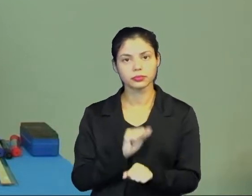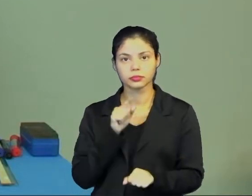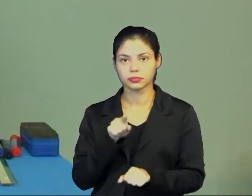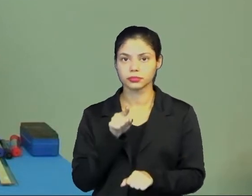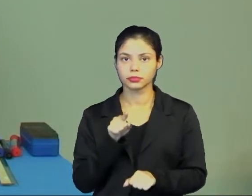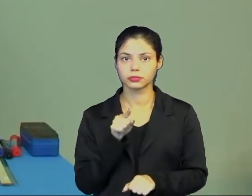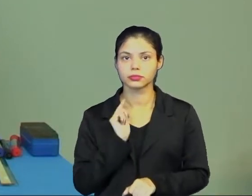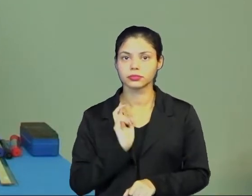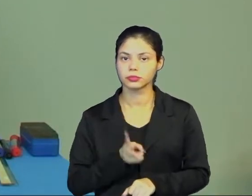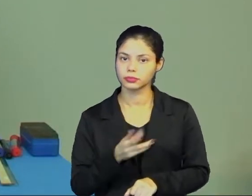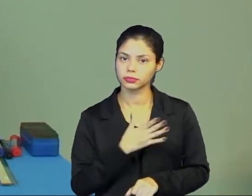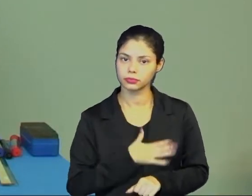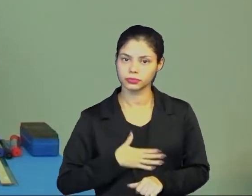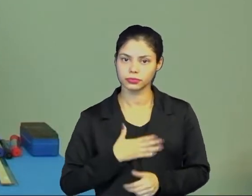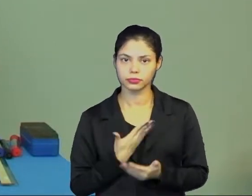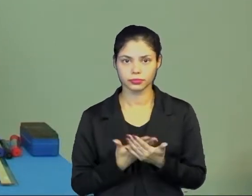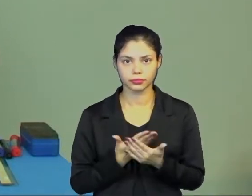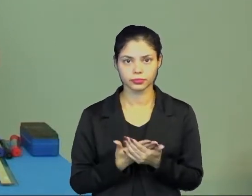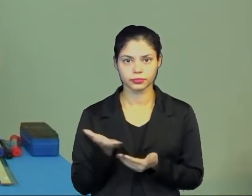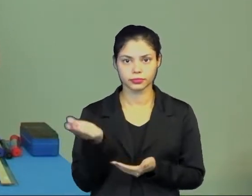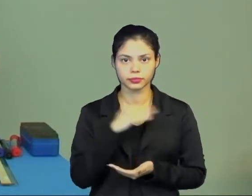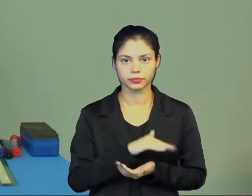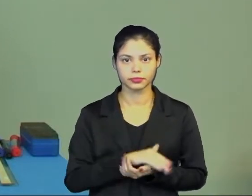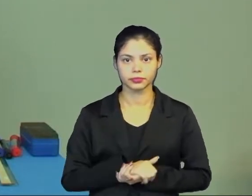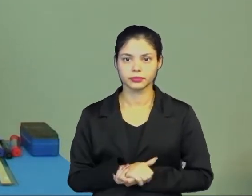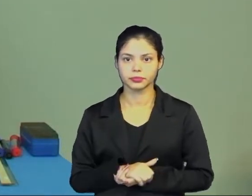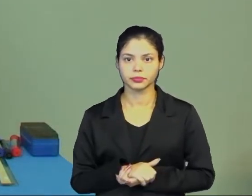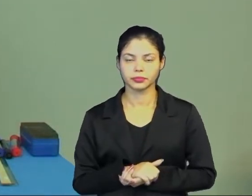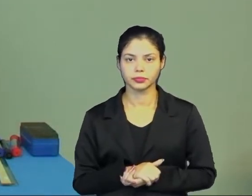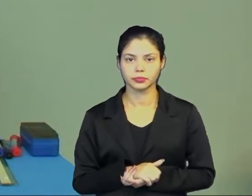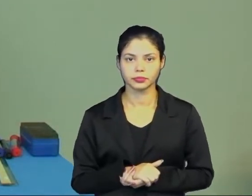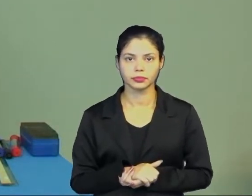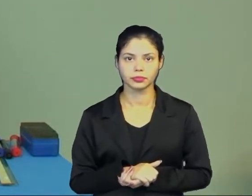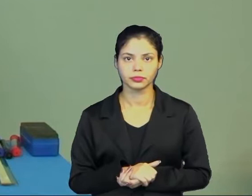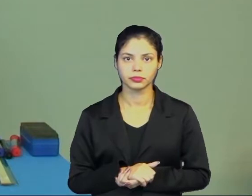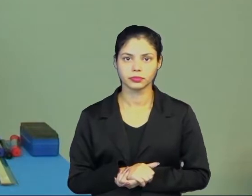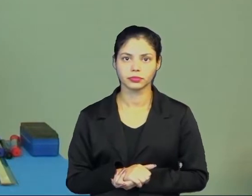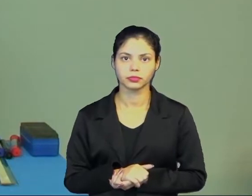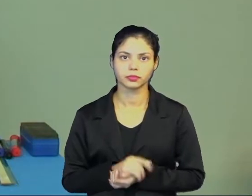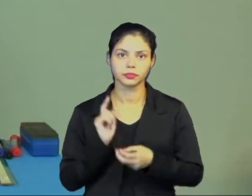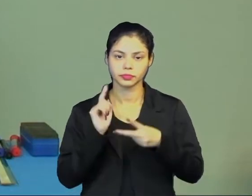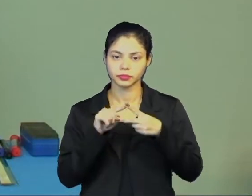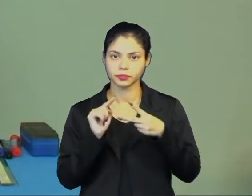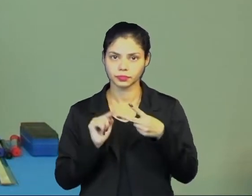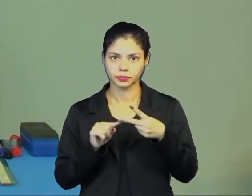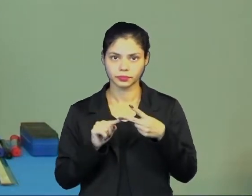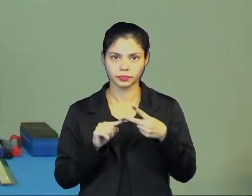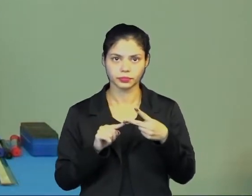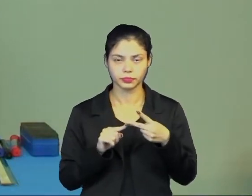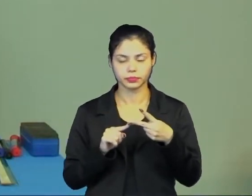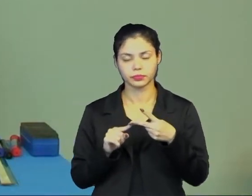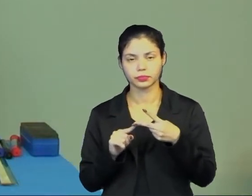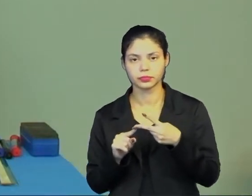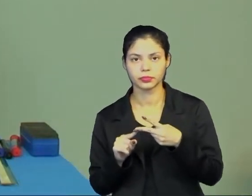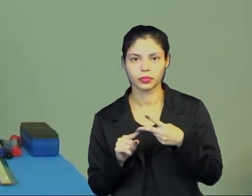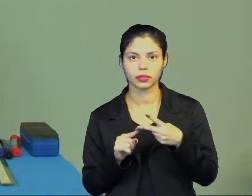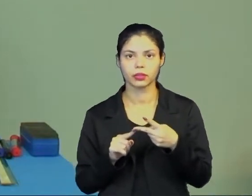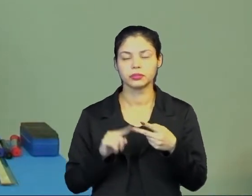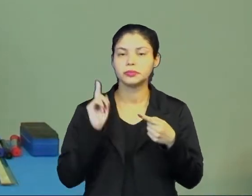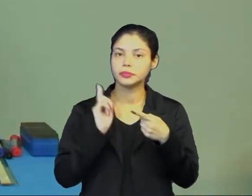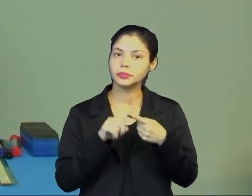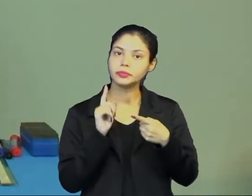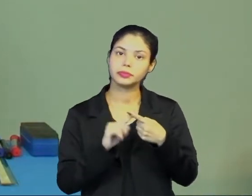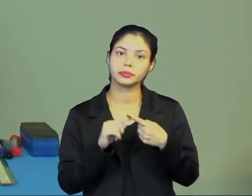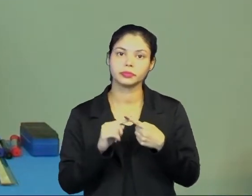você goste muito da aula. Vamos lá? Para iniciar, eu trouxe duas coleções. Uma